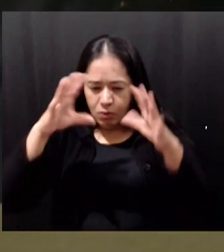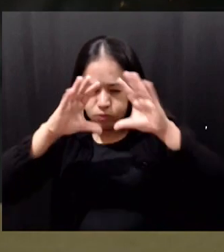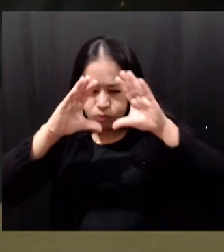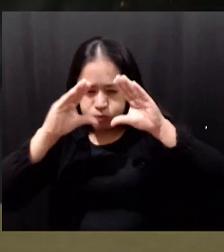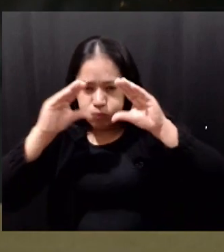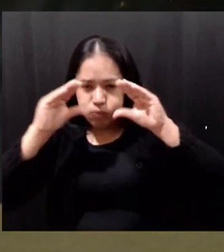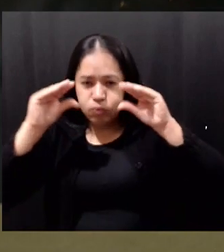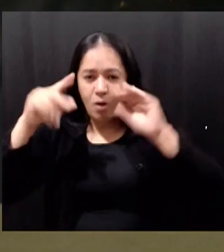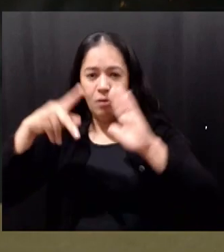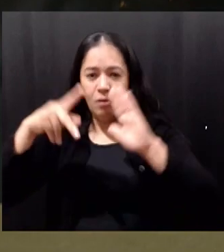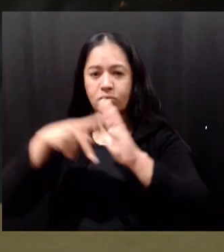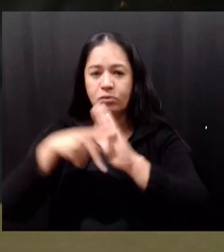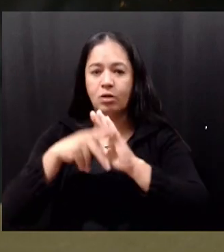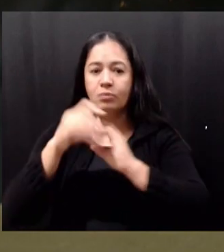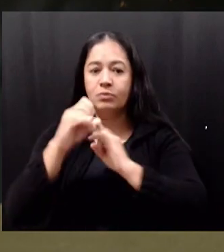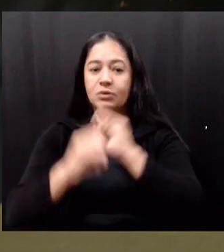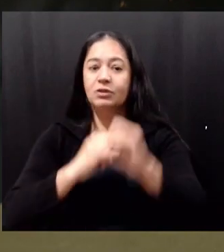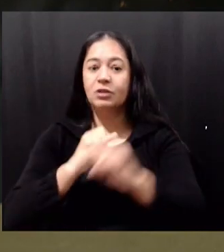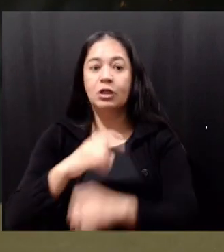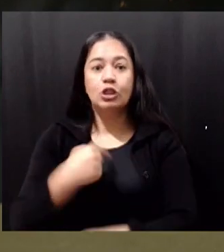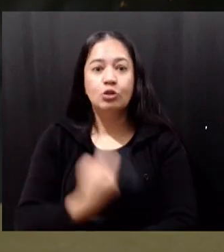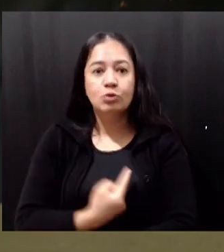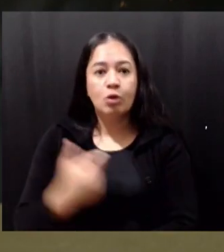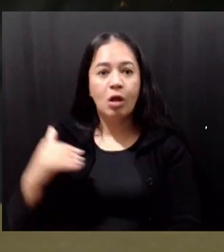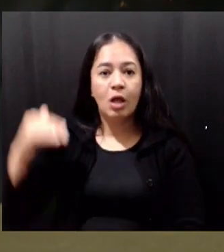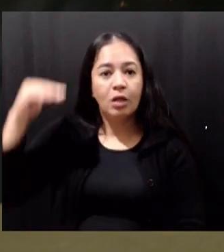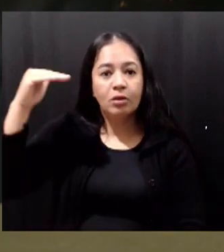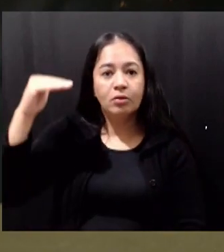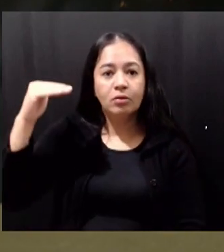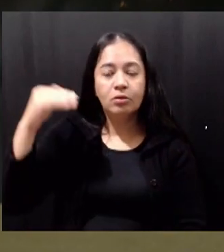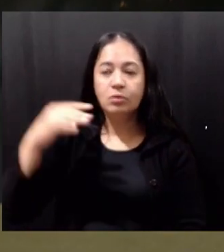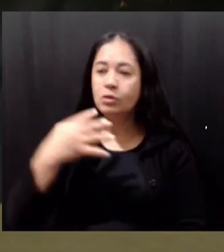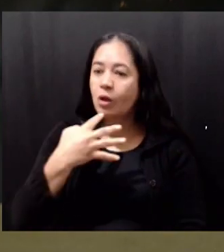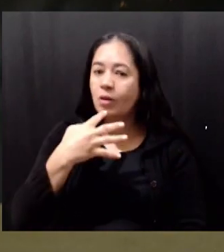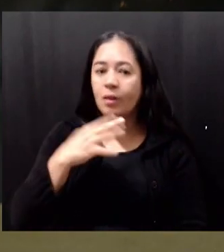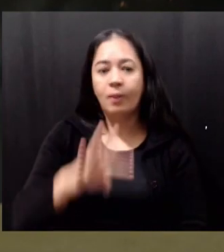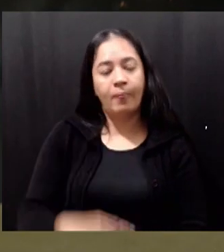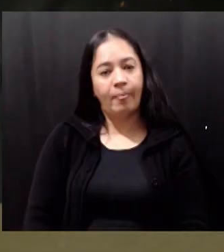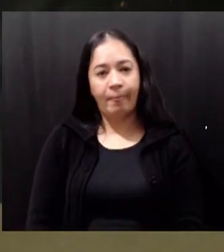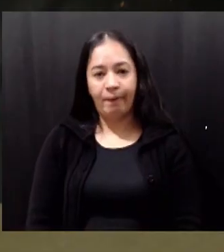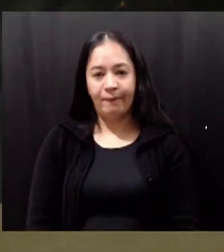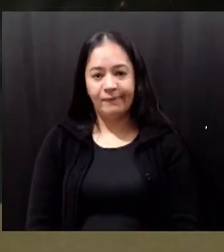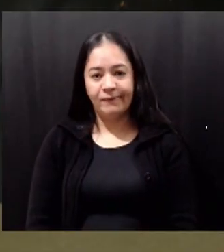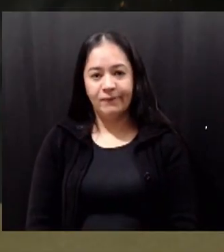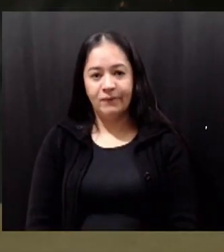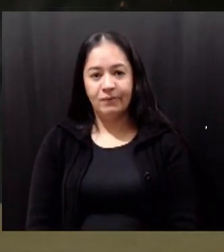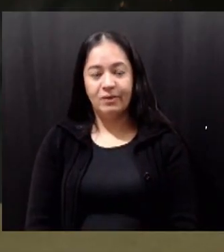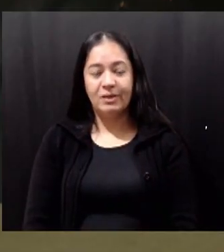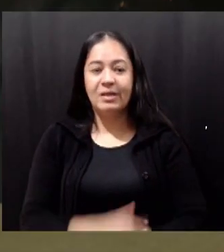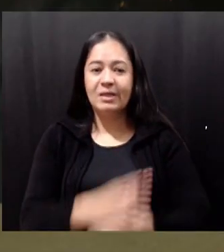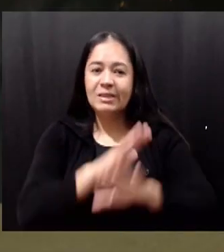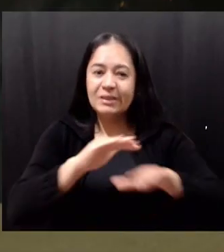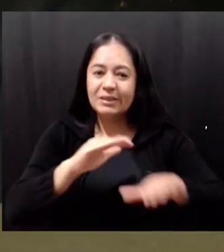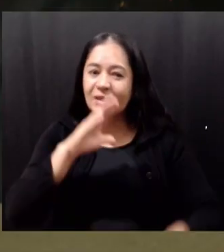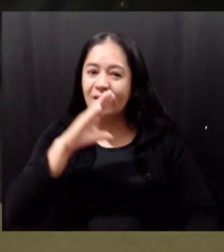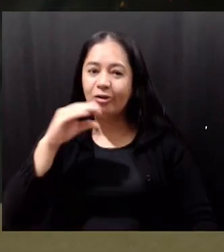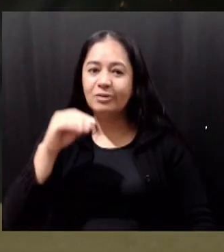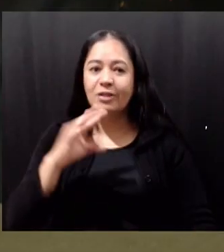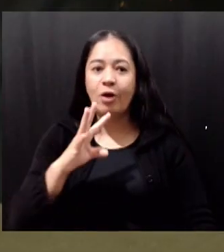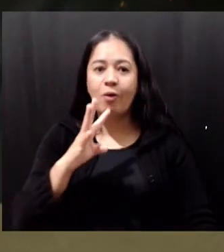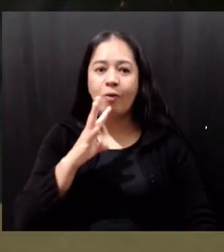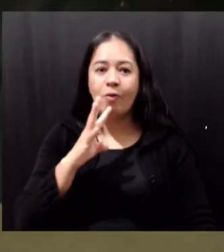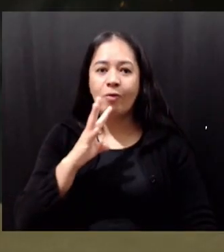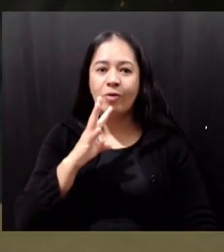nós adultos às vezes não conhecemos. Sim. E as crianças e os adolescentes conhecem. Muitos